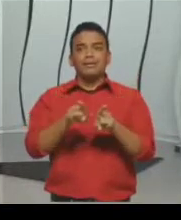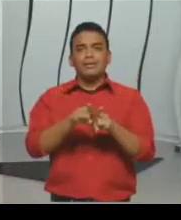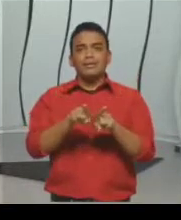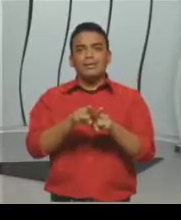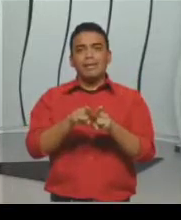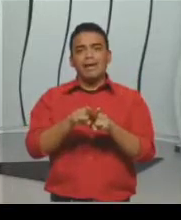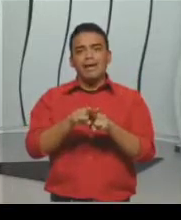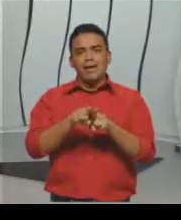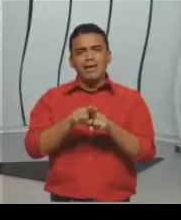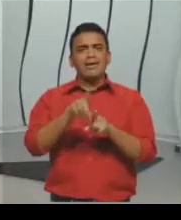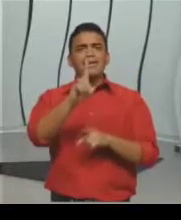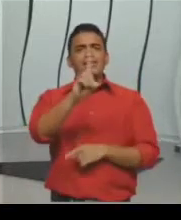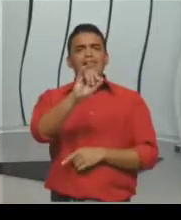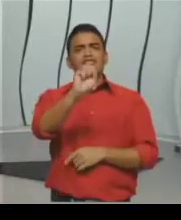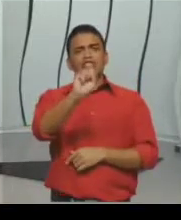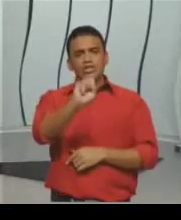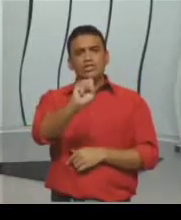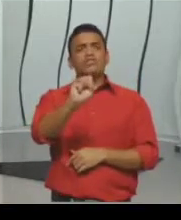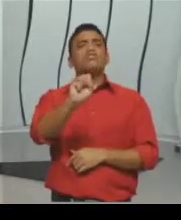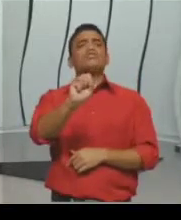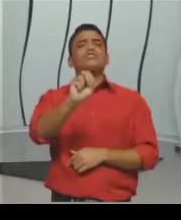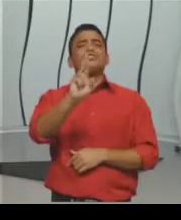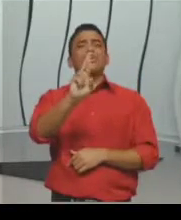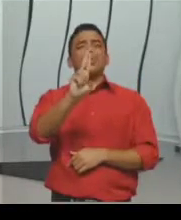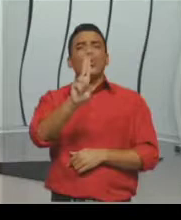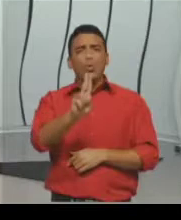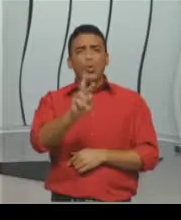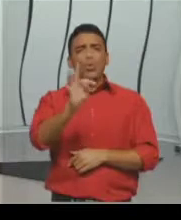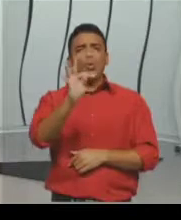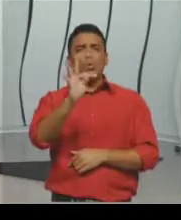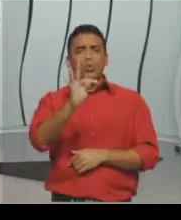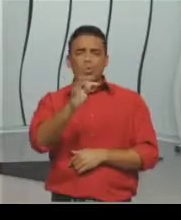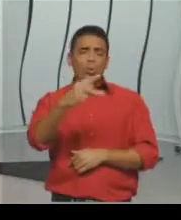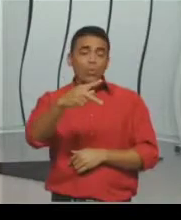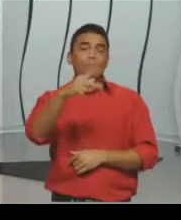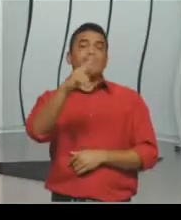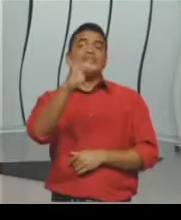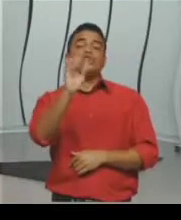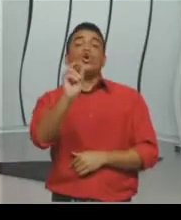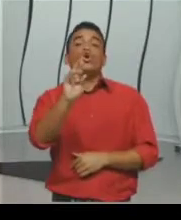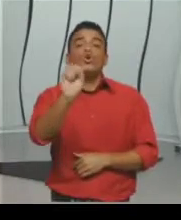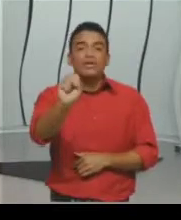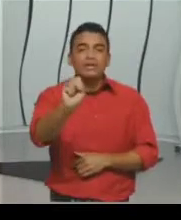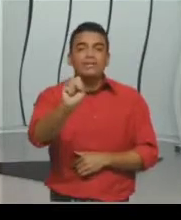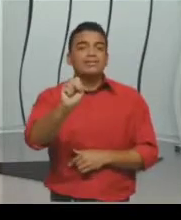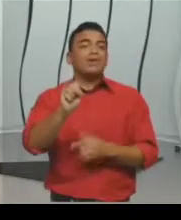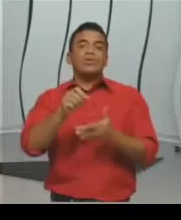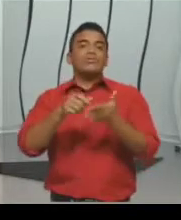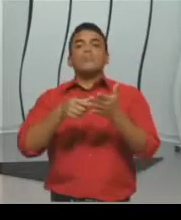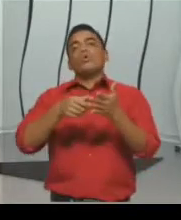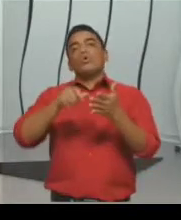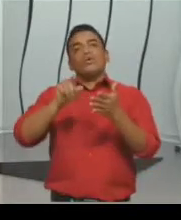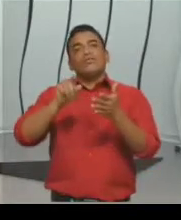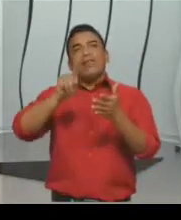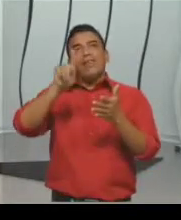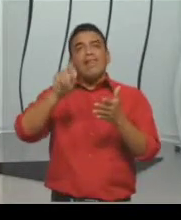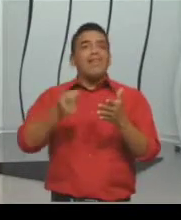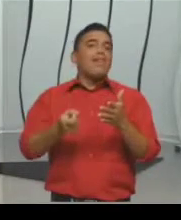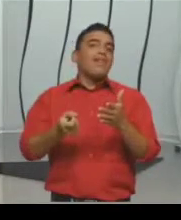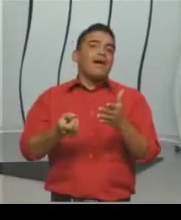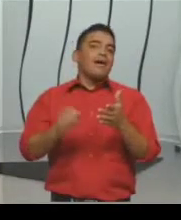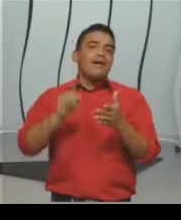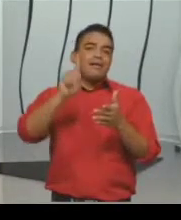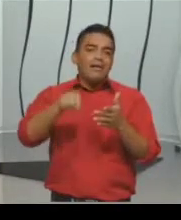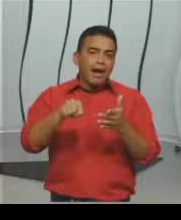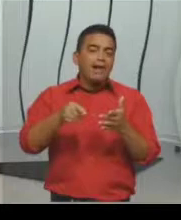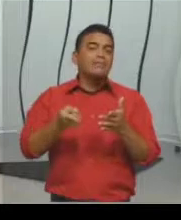os disruptores, ou as chaves, né? Quando pensamos em chave de ligar e desligar. Essa é a ideia de disruptor.